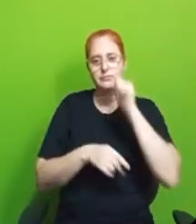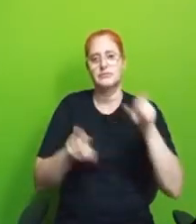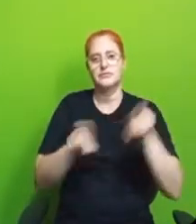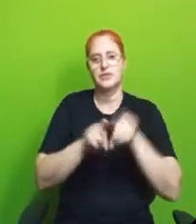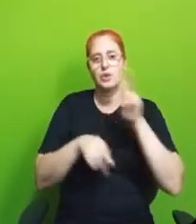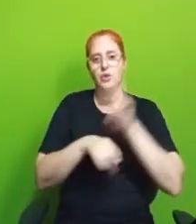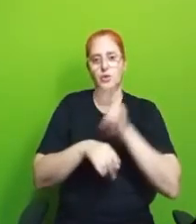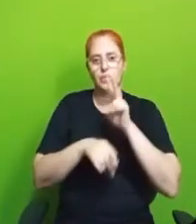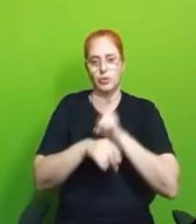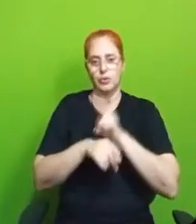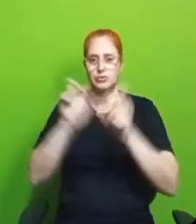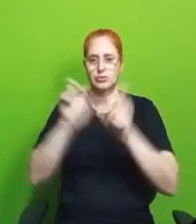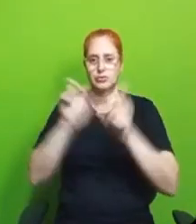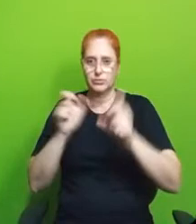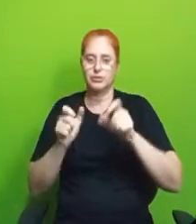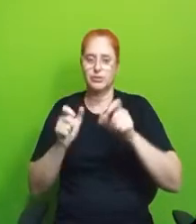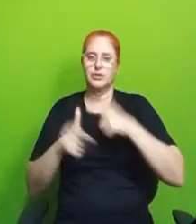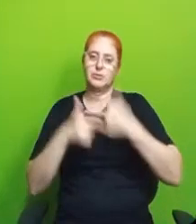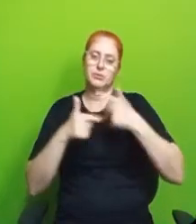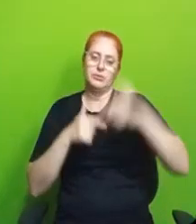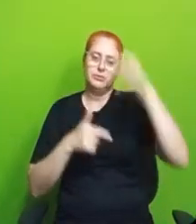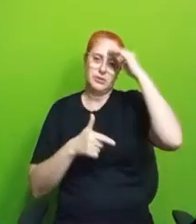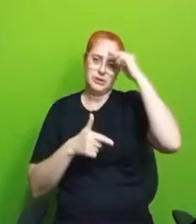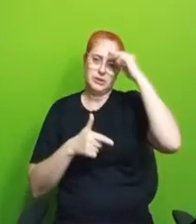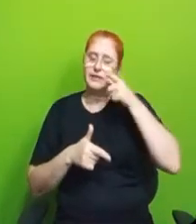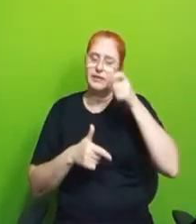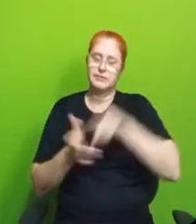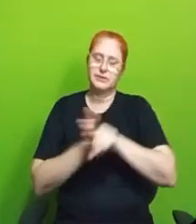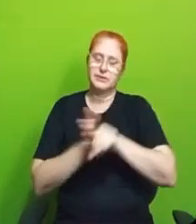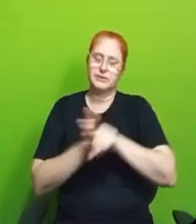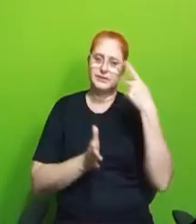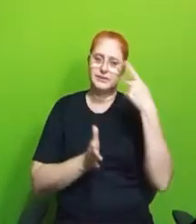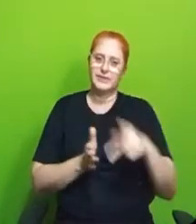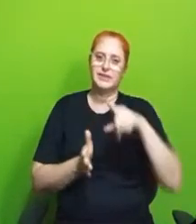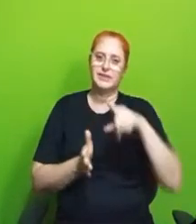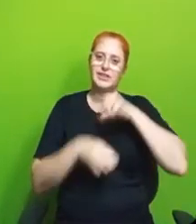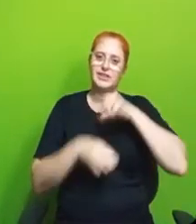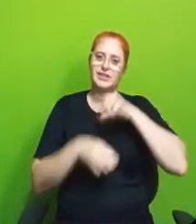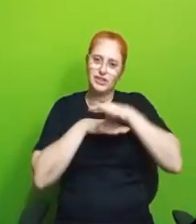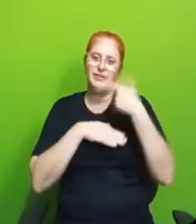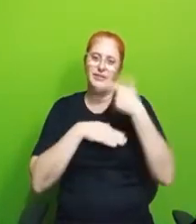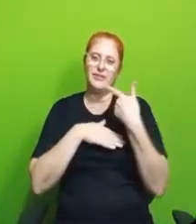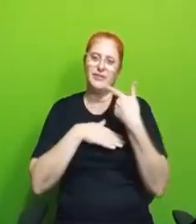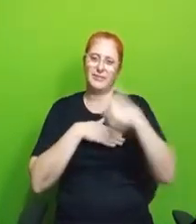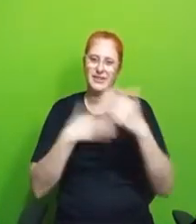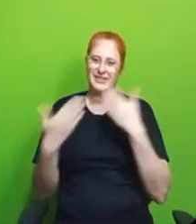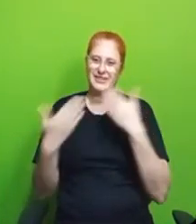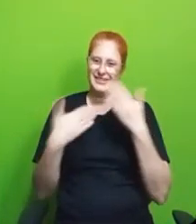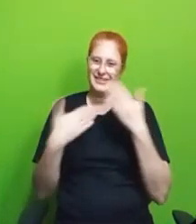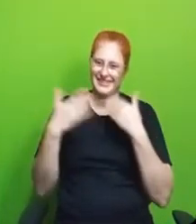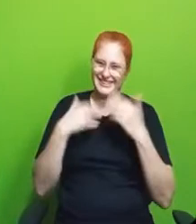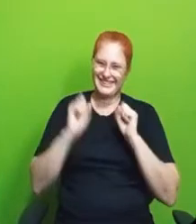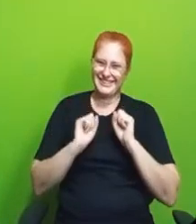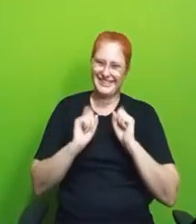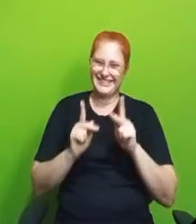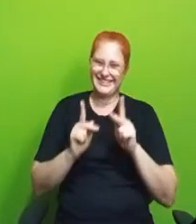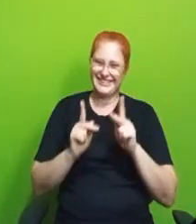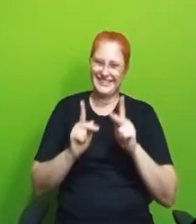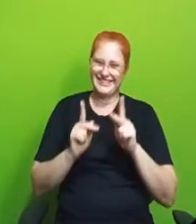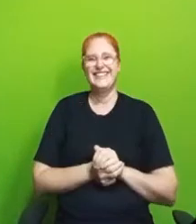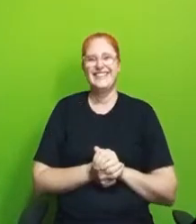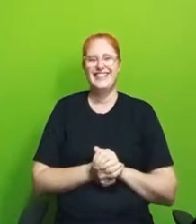Muito interessante a pesquisa dela. Já fica aí uma dica para uma próxima prosa, né, feminista? De repente,